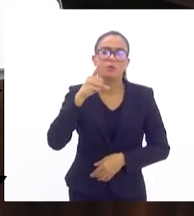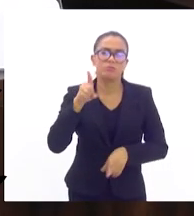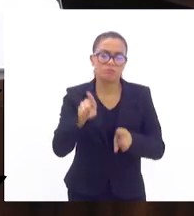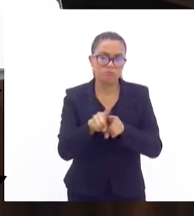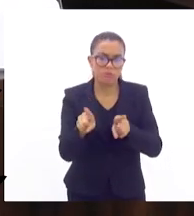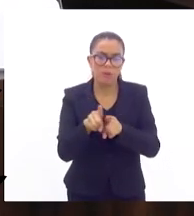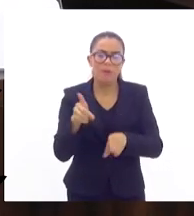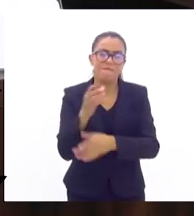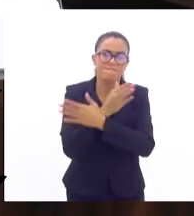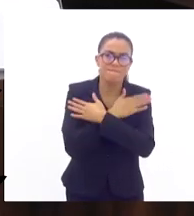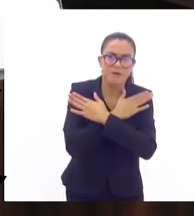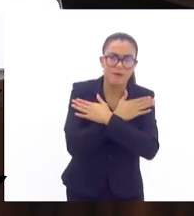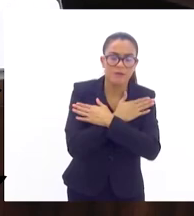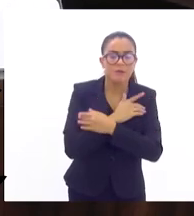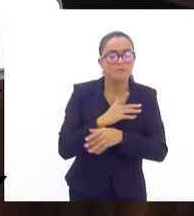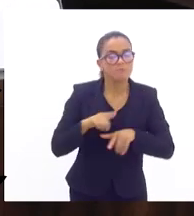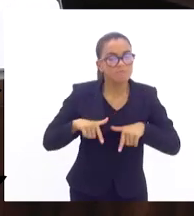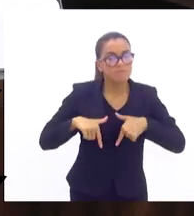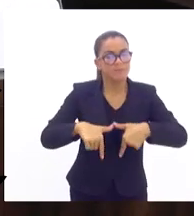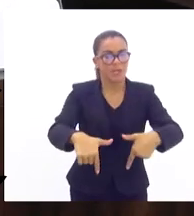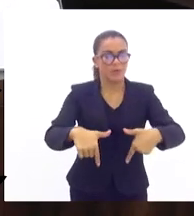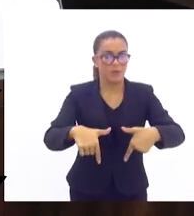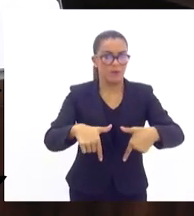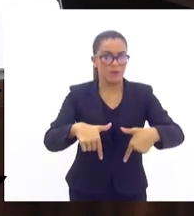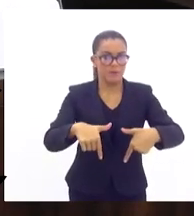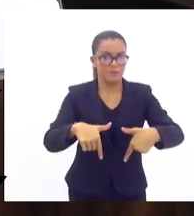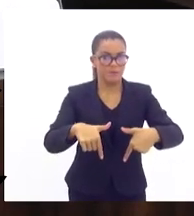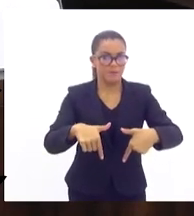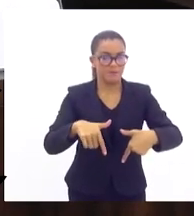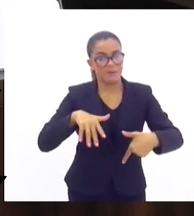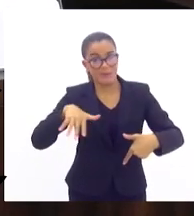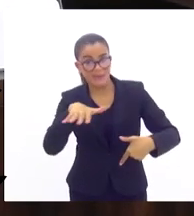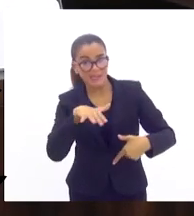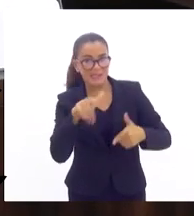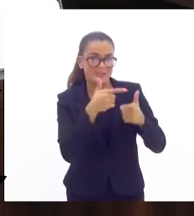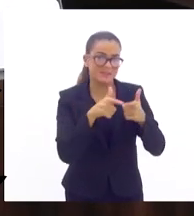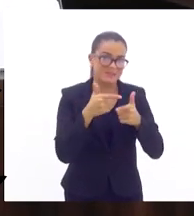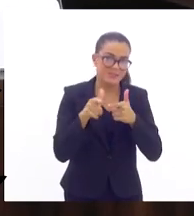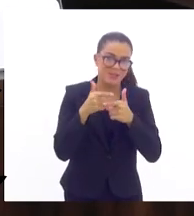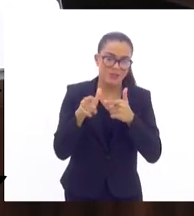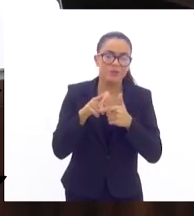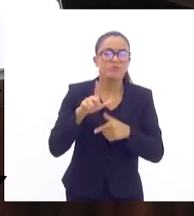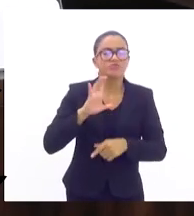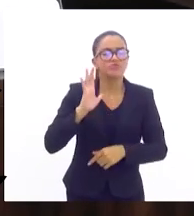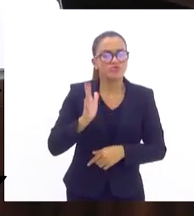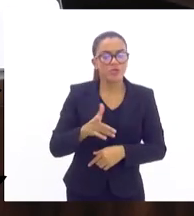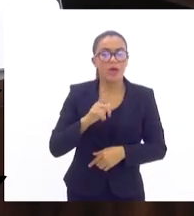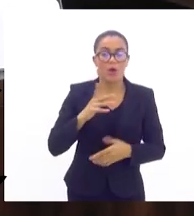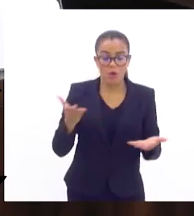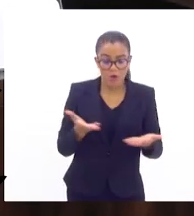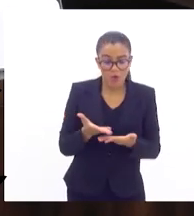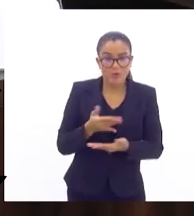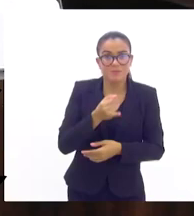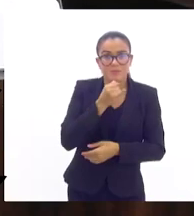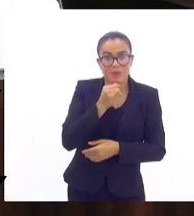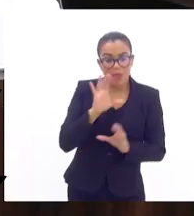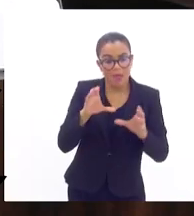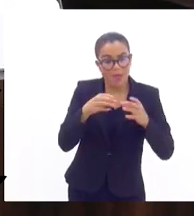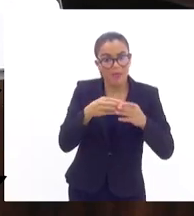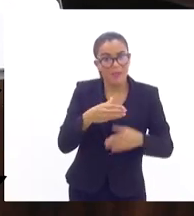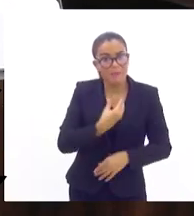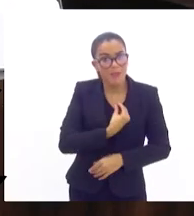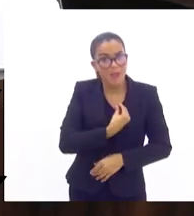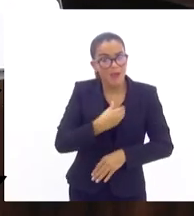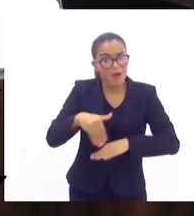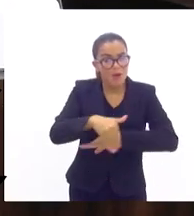semana e feriados, para atuar nessas questões. Tem feito isso. Hoje, inclusive, a equipe está na rua. Né?